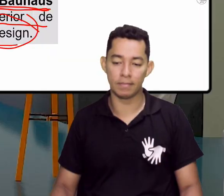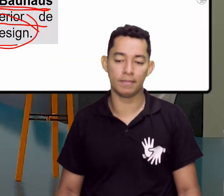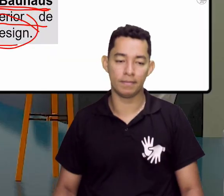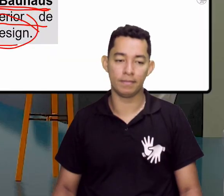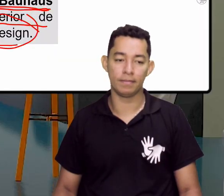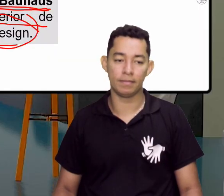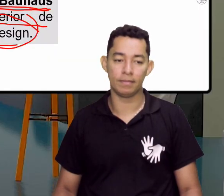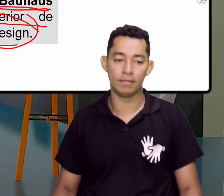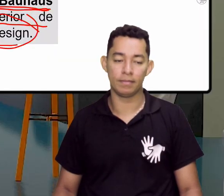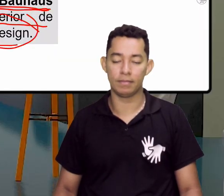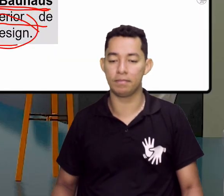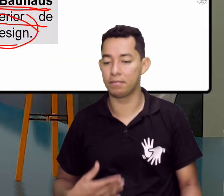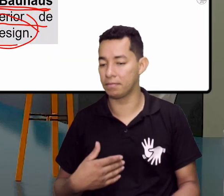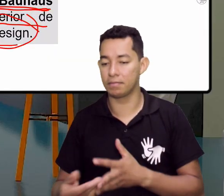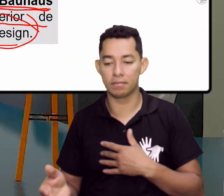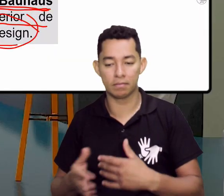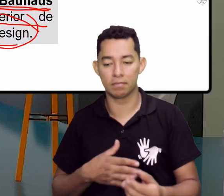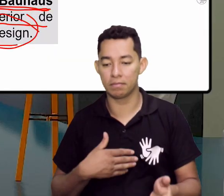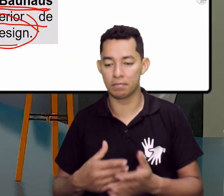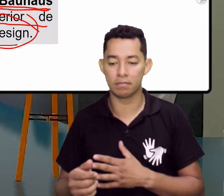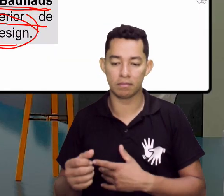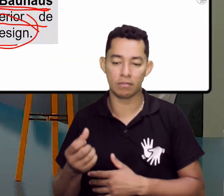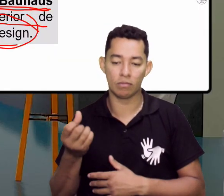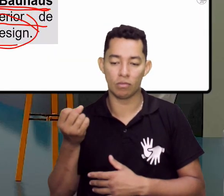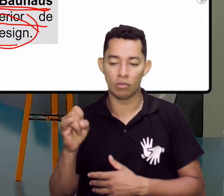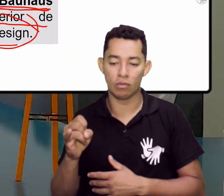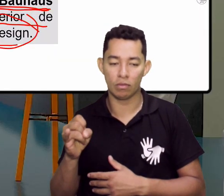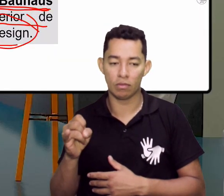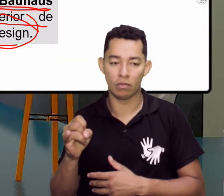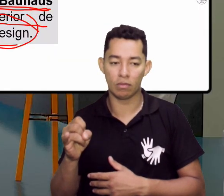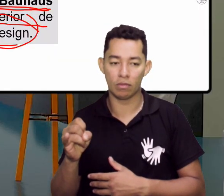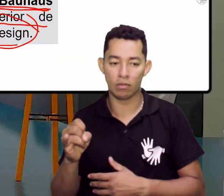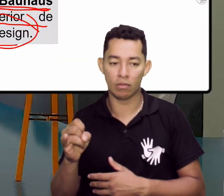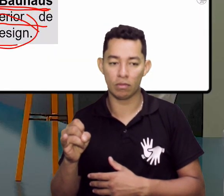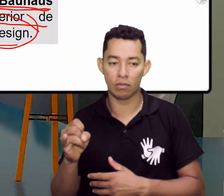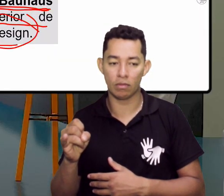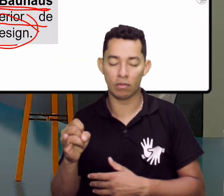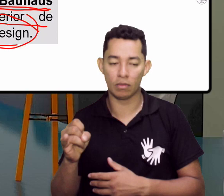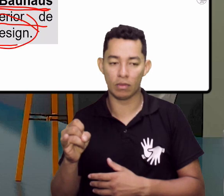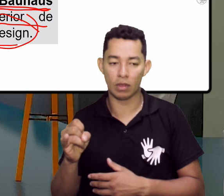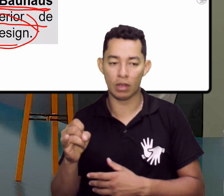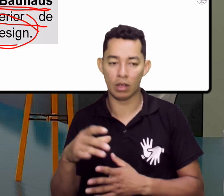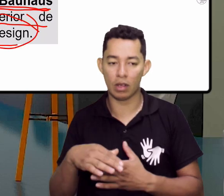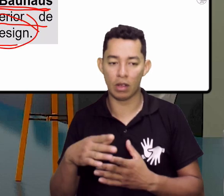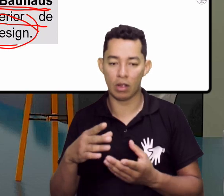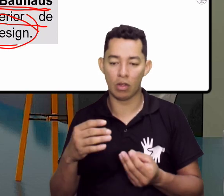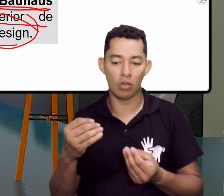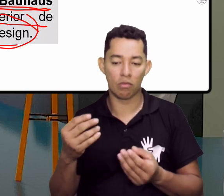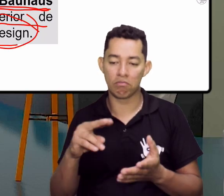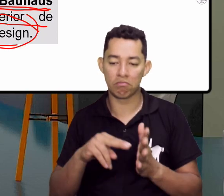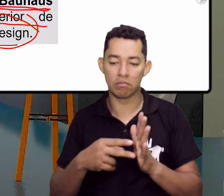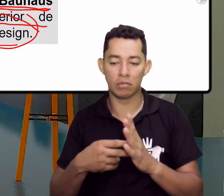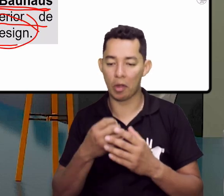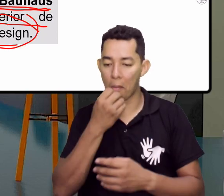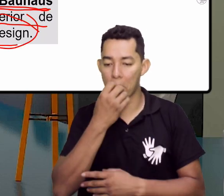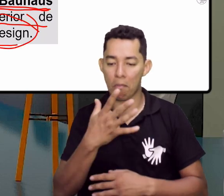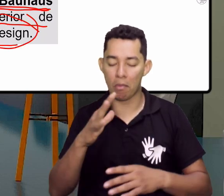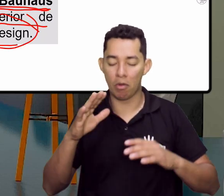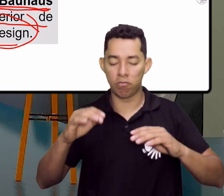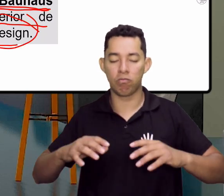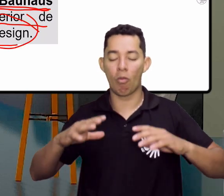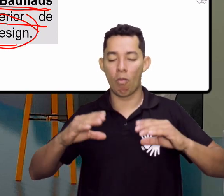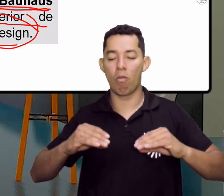Não importando se isso aí não implica necessariamente em um bom conforto, mas